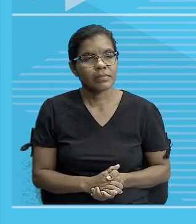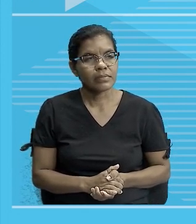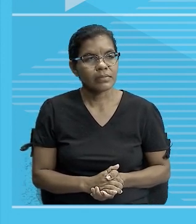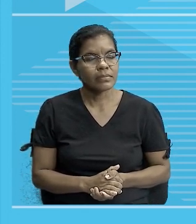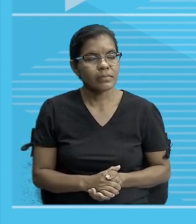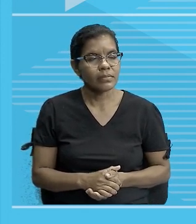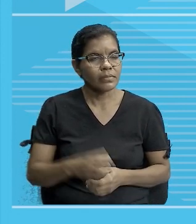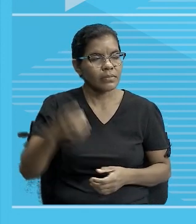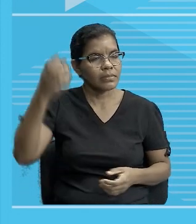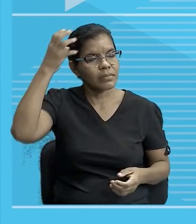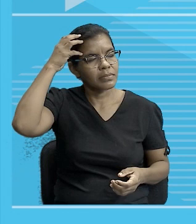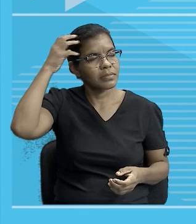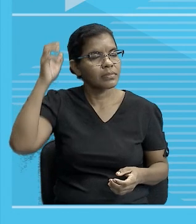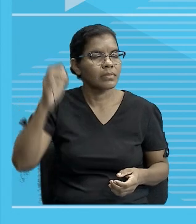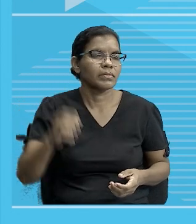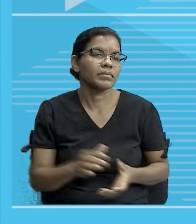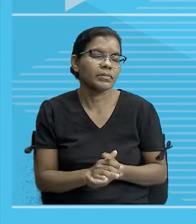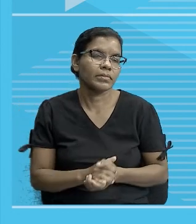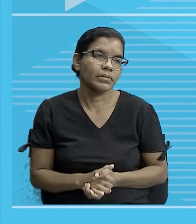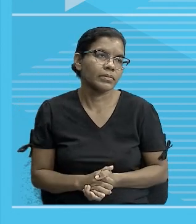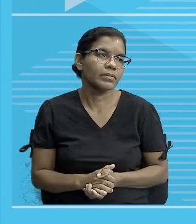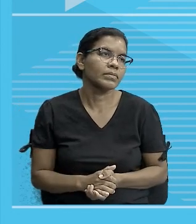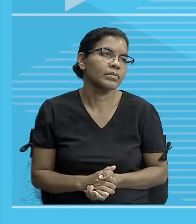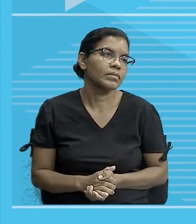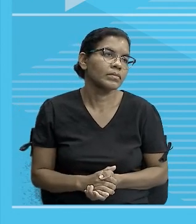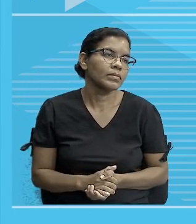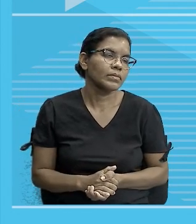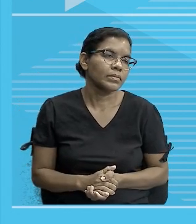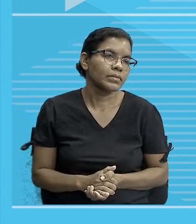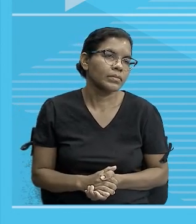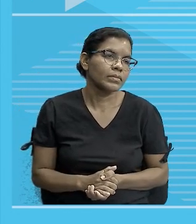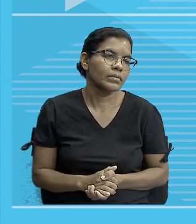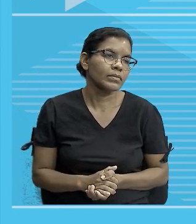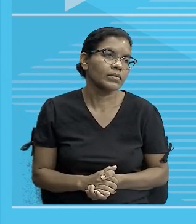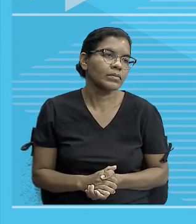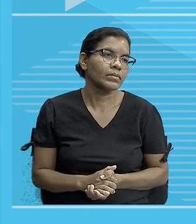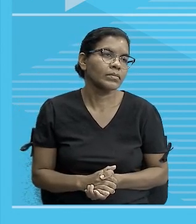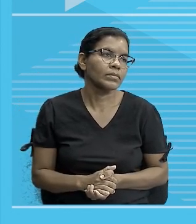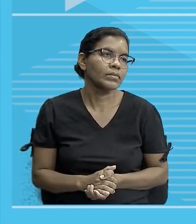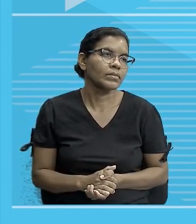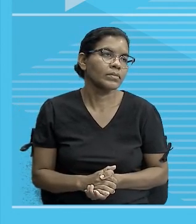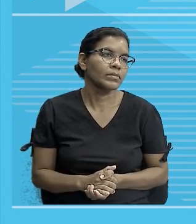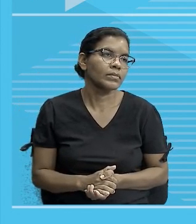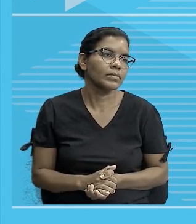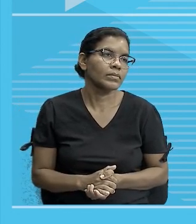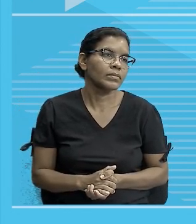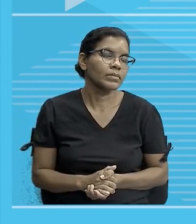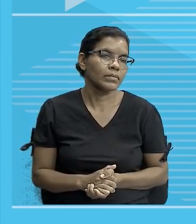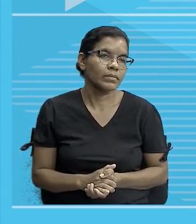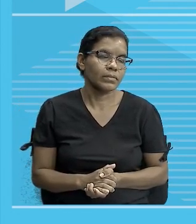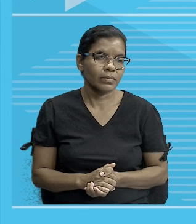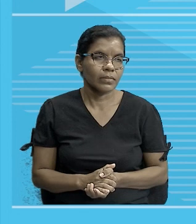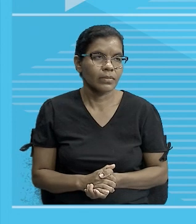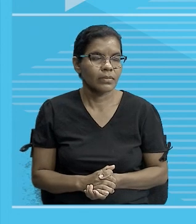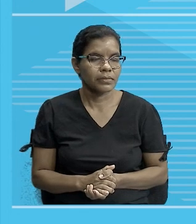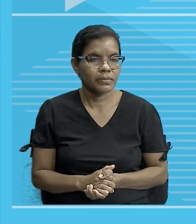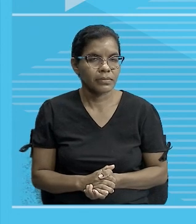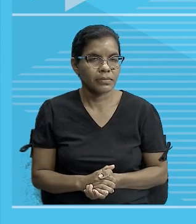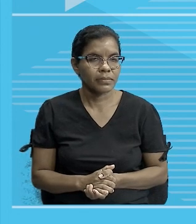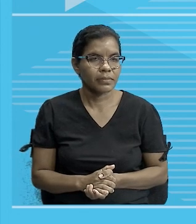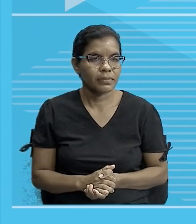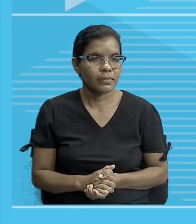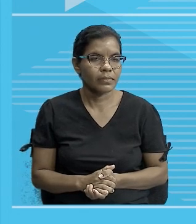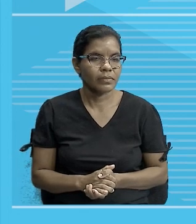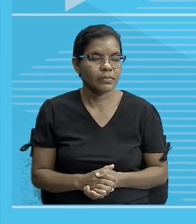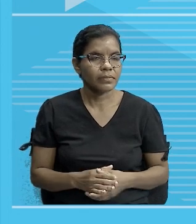O rei vai deixar de ser absolutista. Ó céu, ó vida, ó azar. E, evidentemente, em